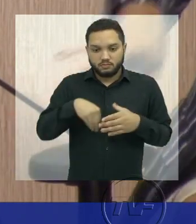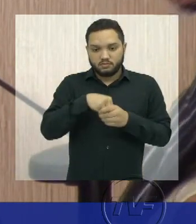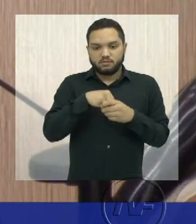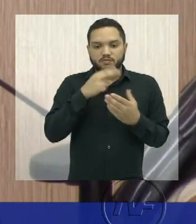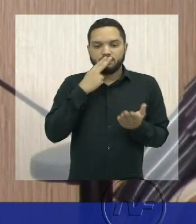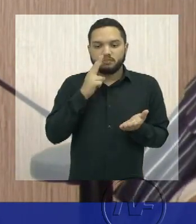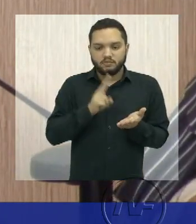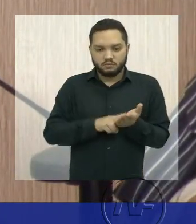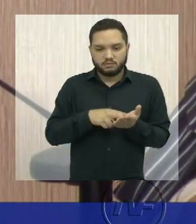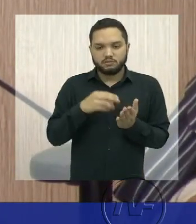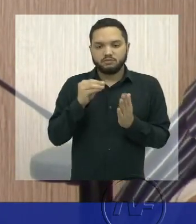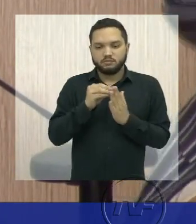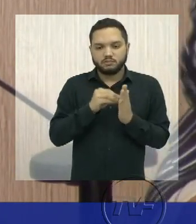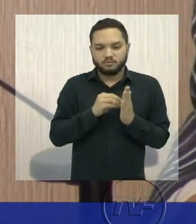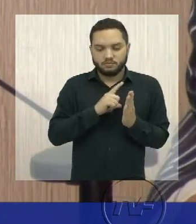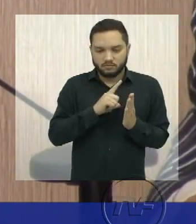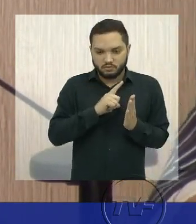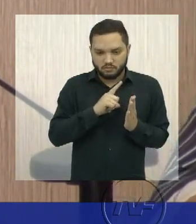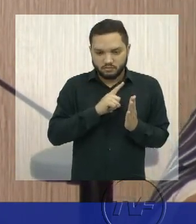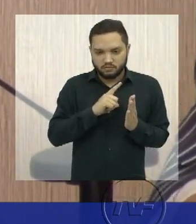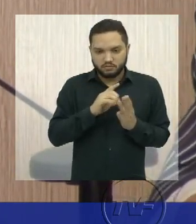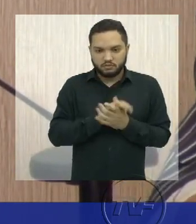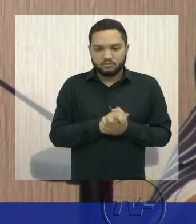infrações. Perdão? Está ali.